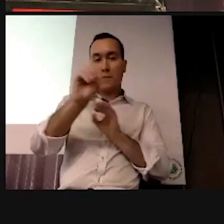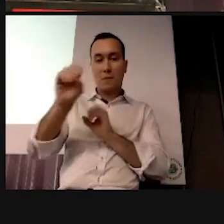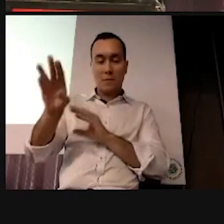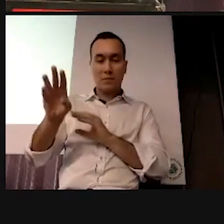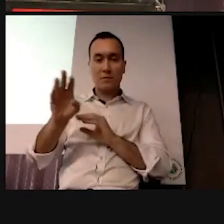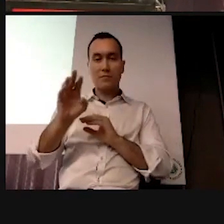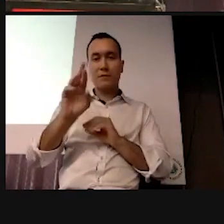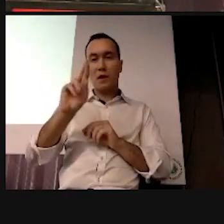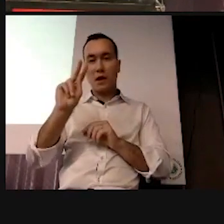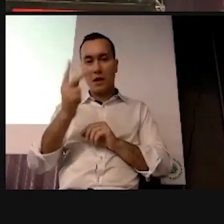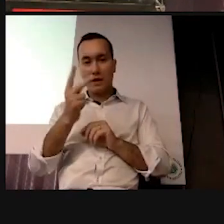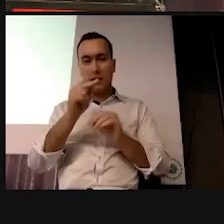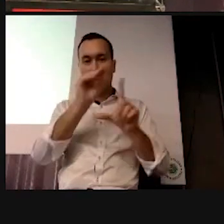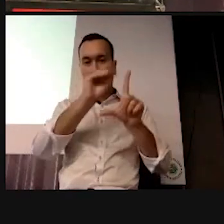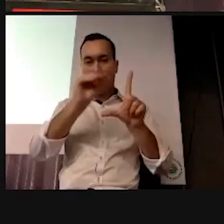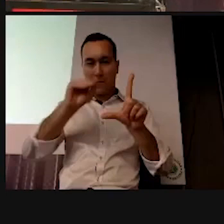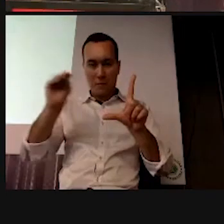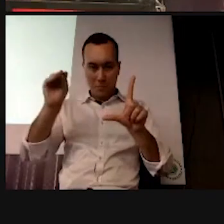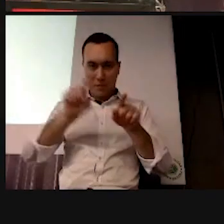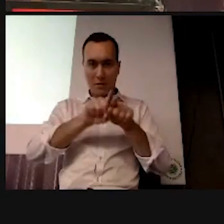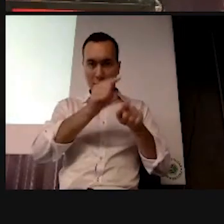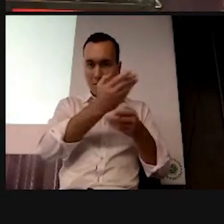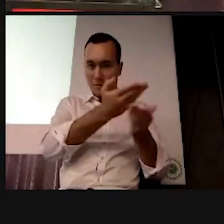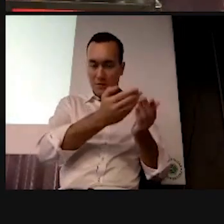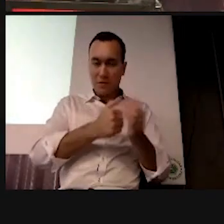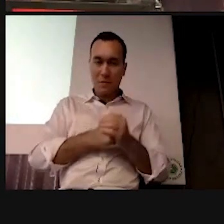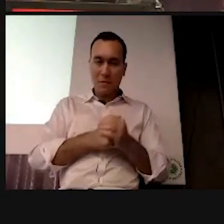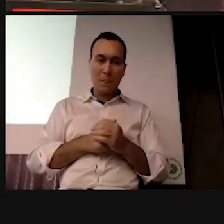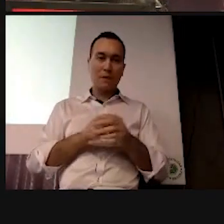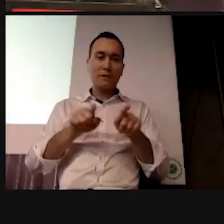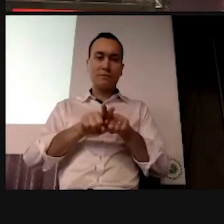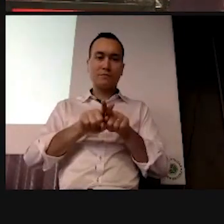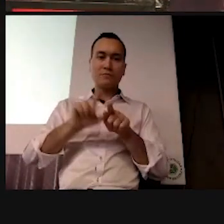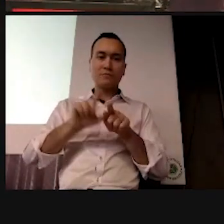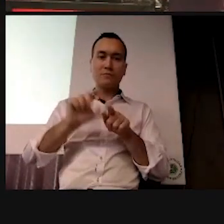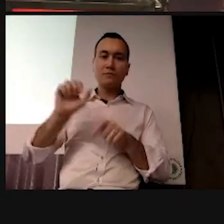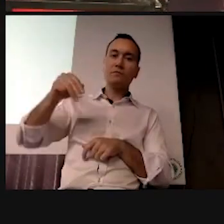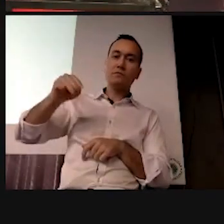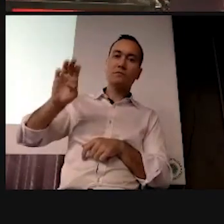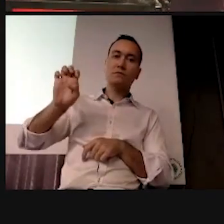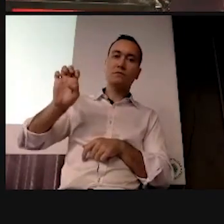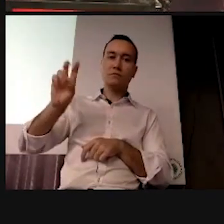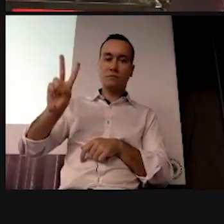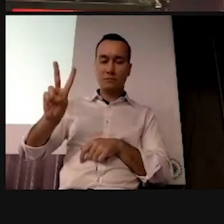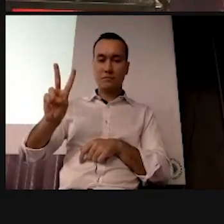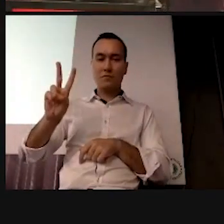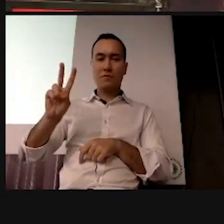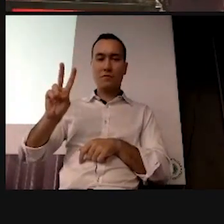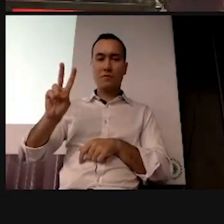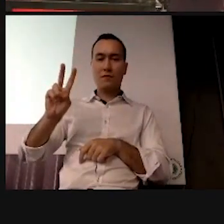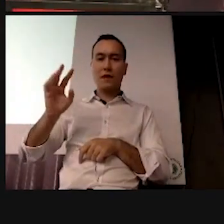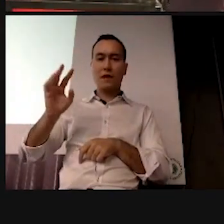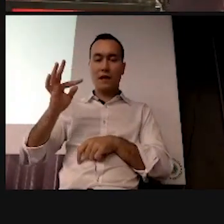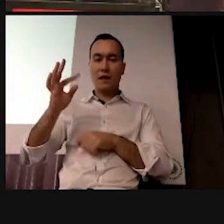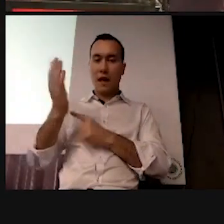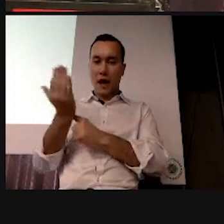tem cases da WIS de Brasília, o da Ambev Tech, que eu falei de recrutamento e seleção, tá também